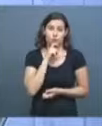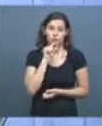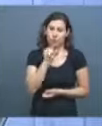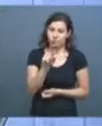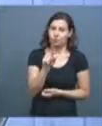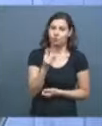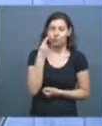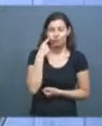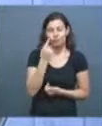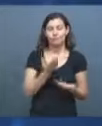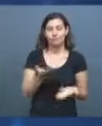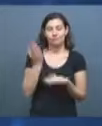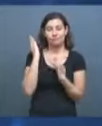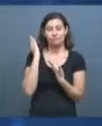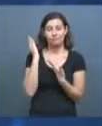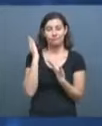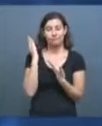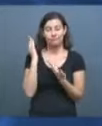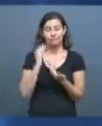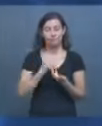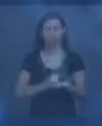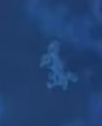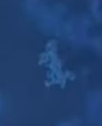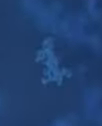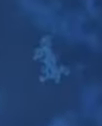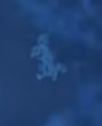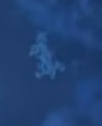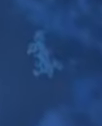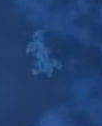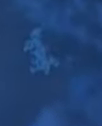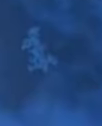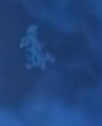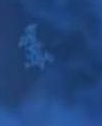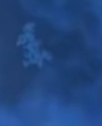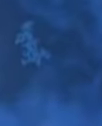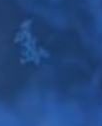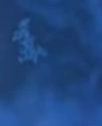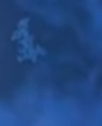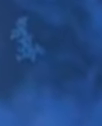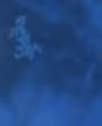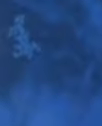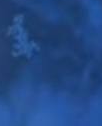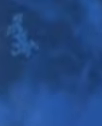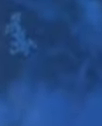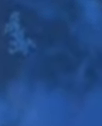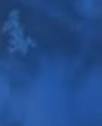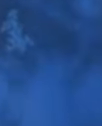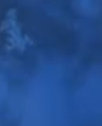pouquinho. Olha aí.